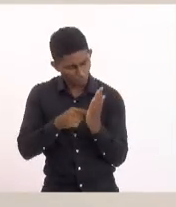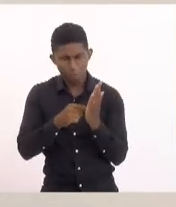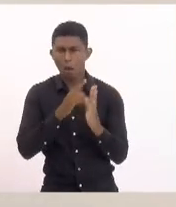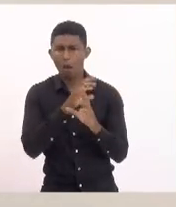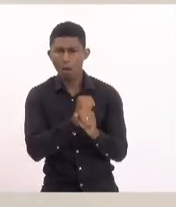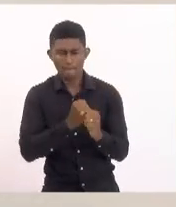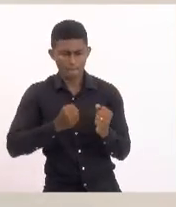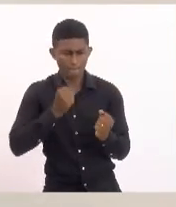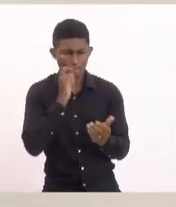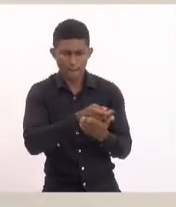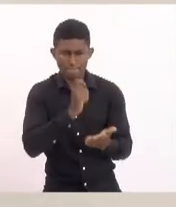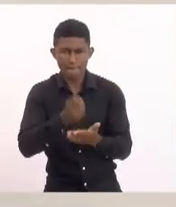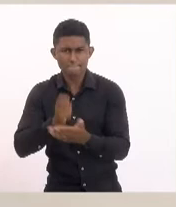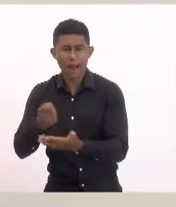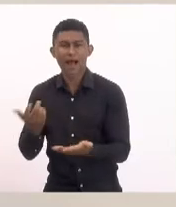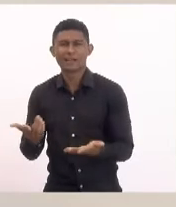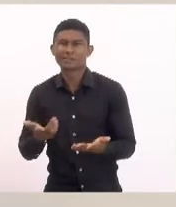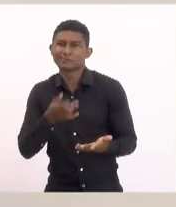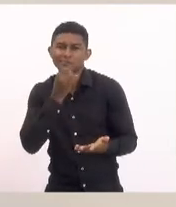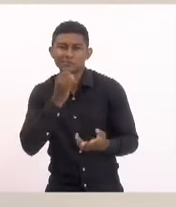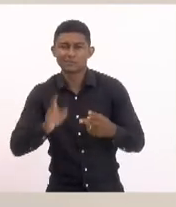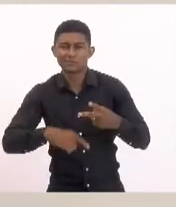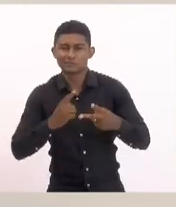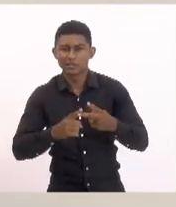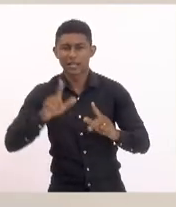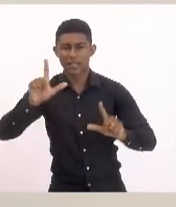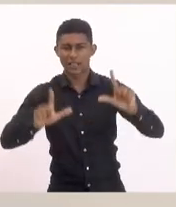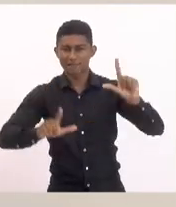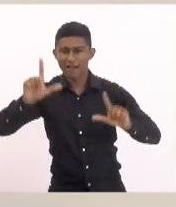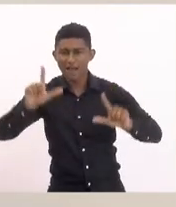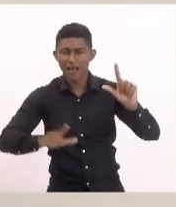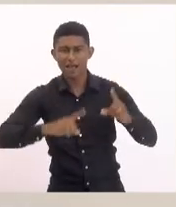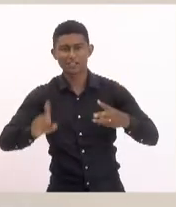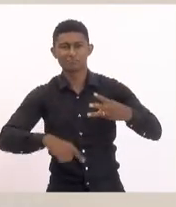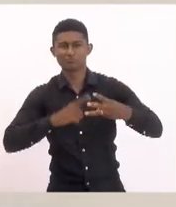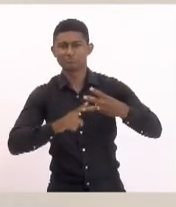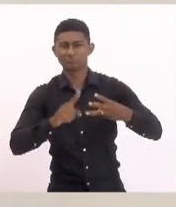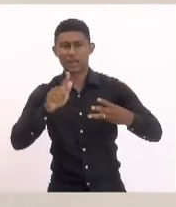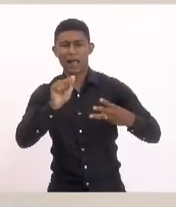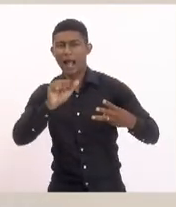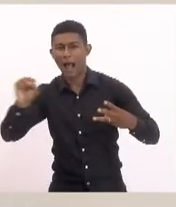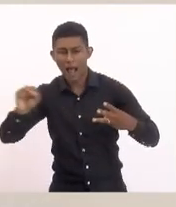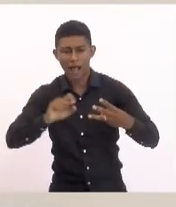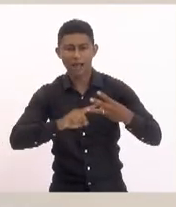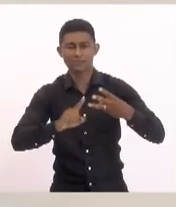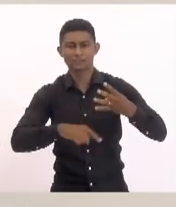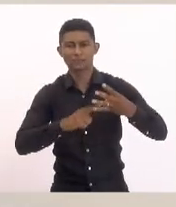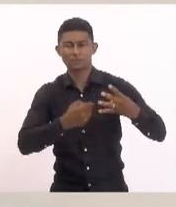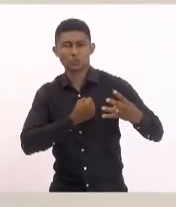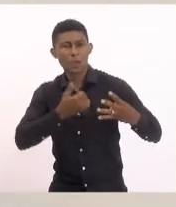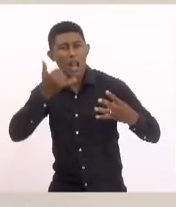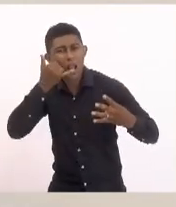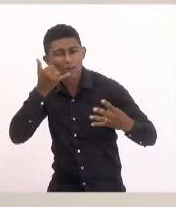de gás, telefonia, TV por assinatura, enfim, mas que também